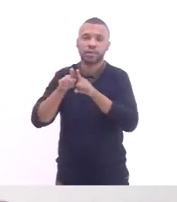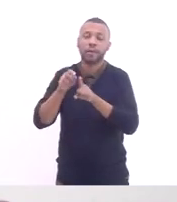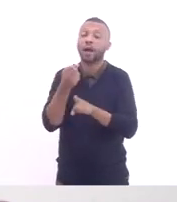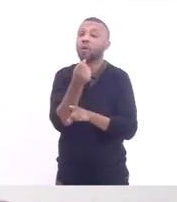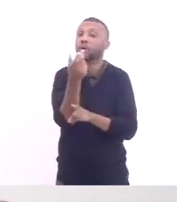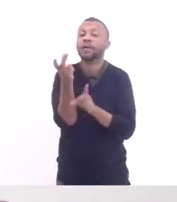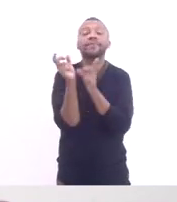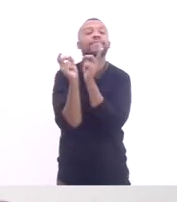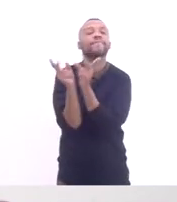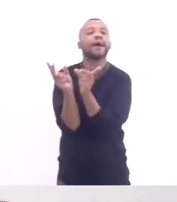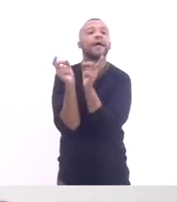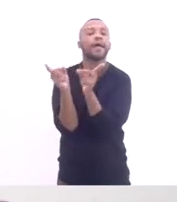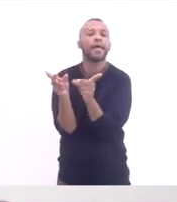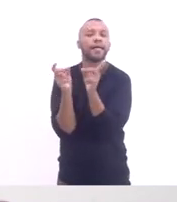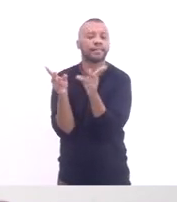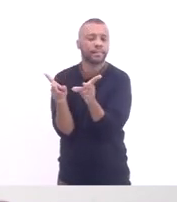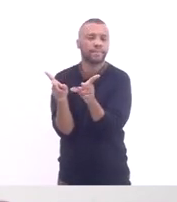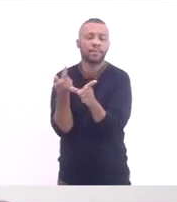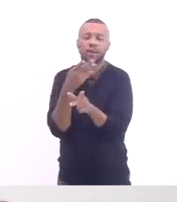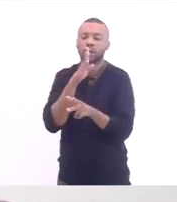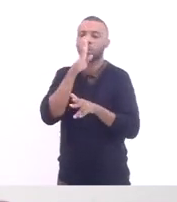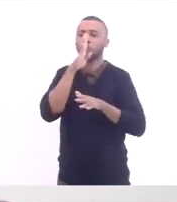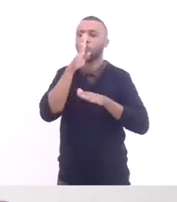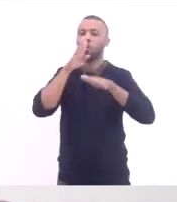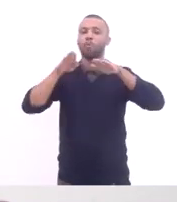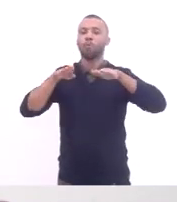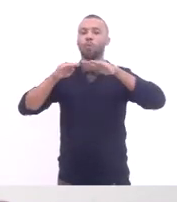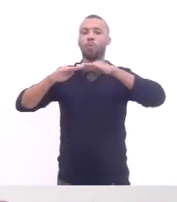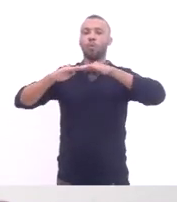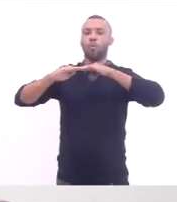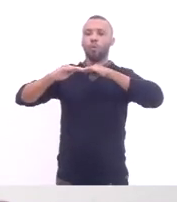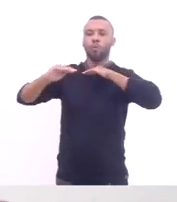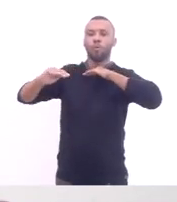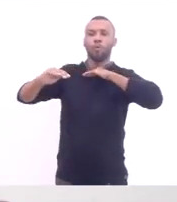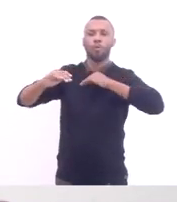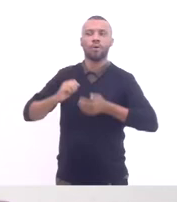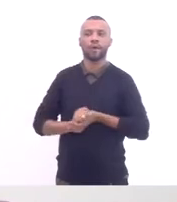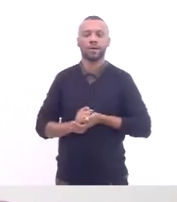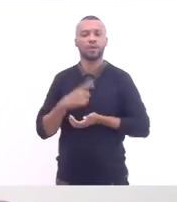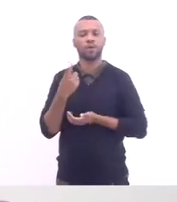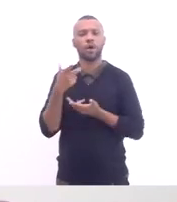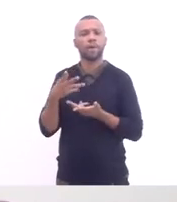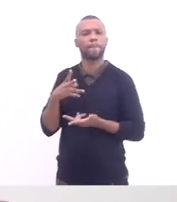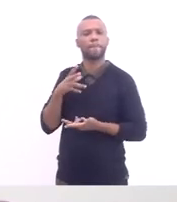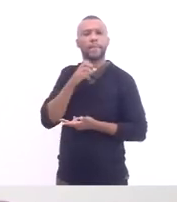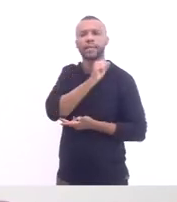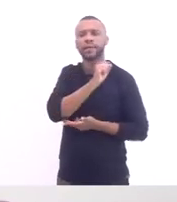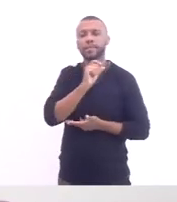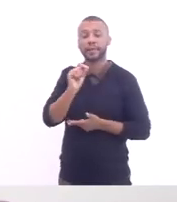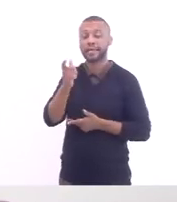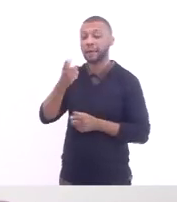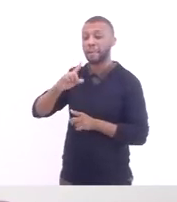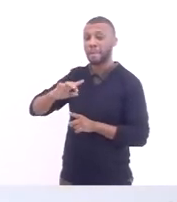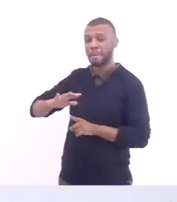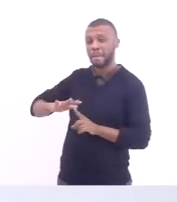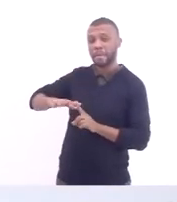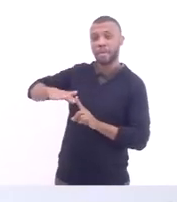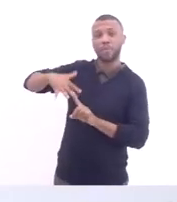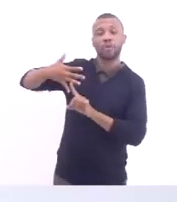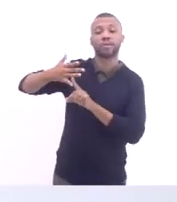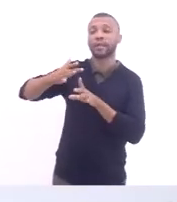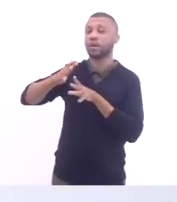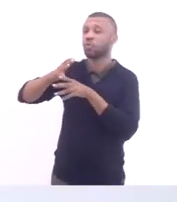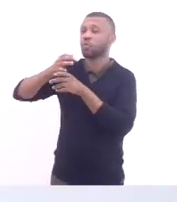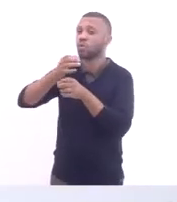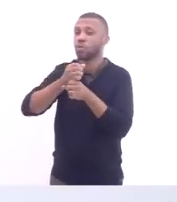realidade, ele ficou ali estável, e a gente observa esse crescimento da receita ocasionado principalmente